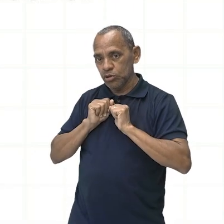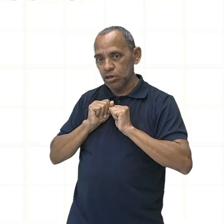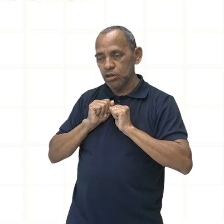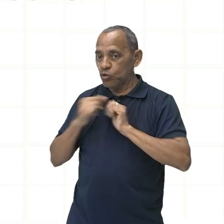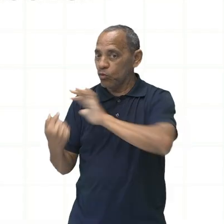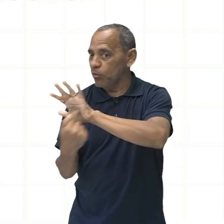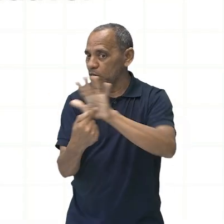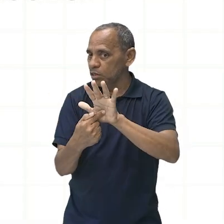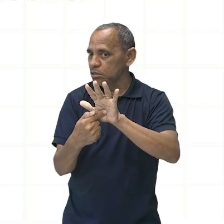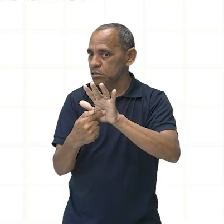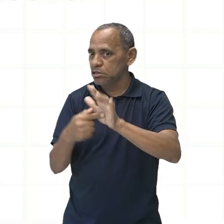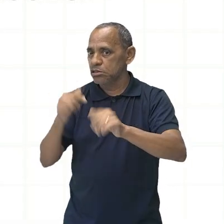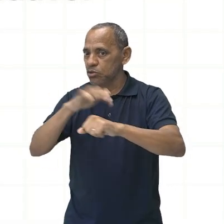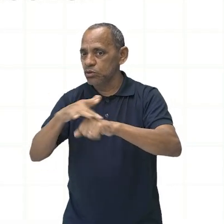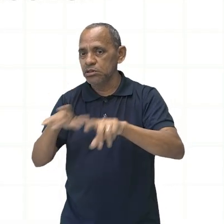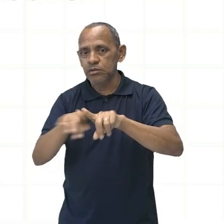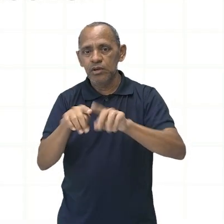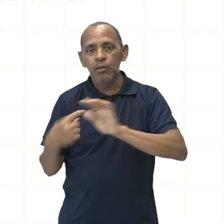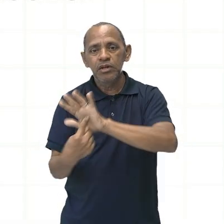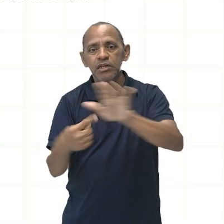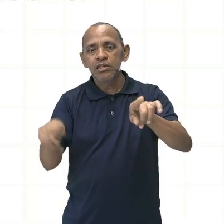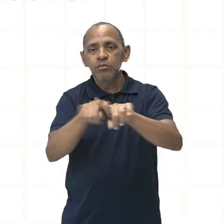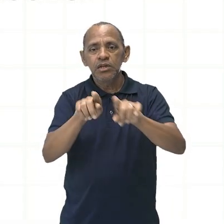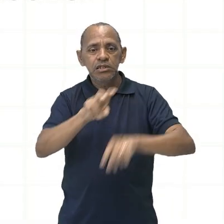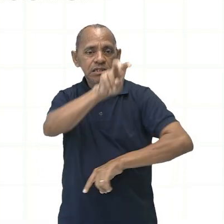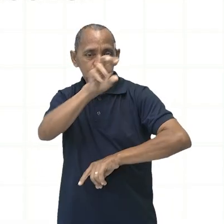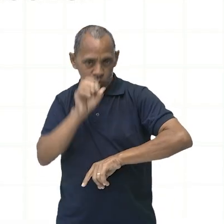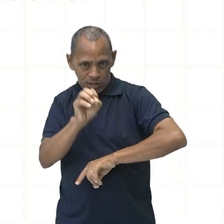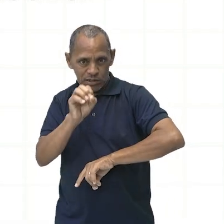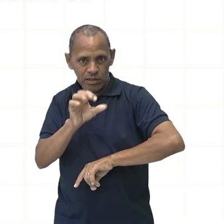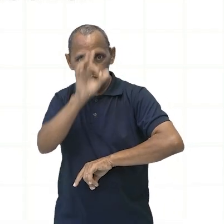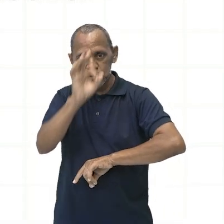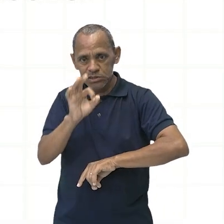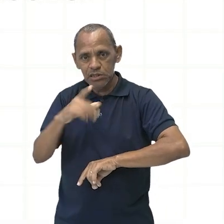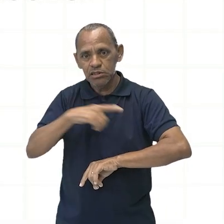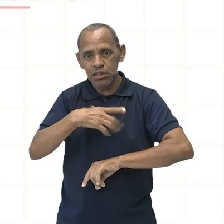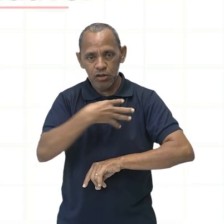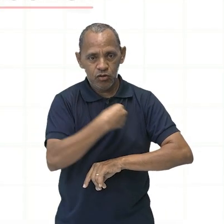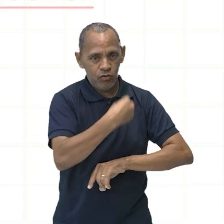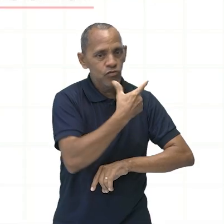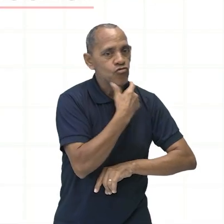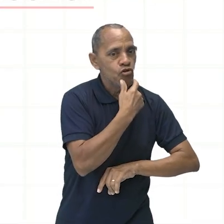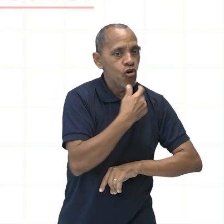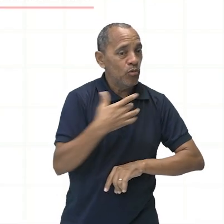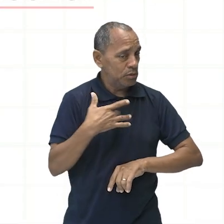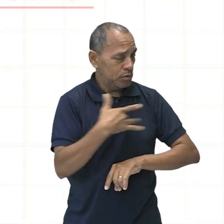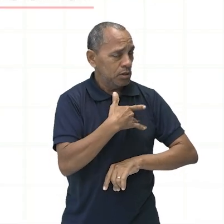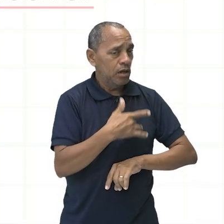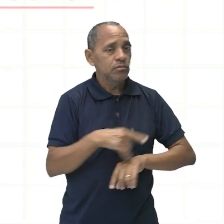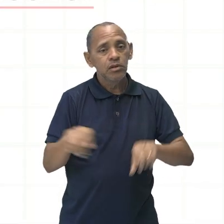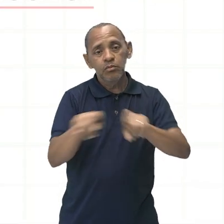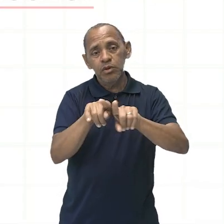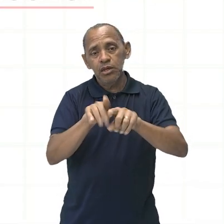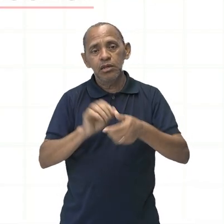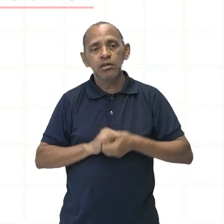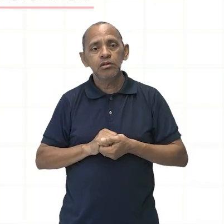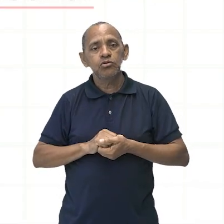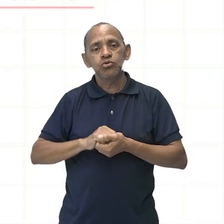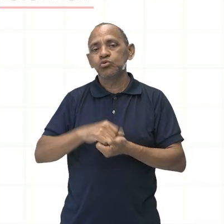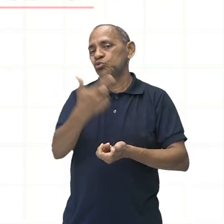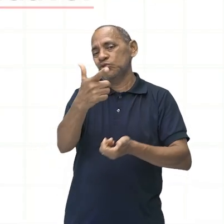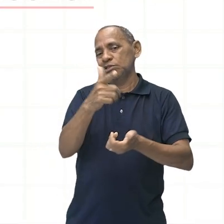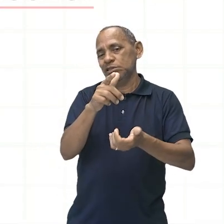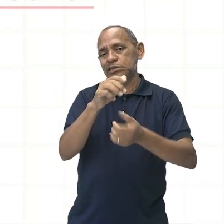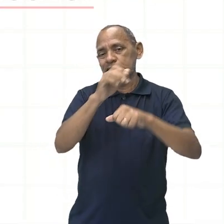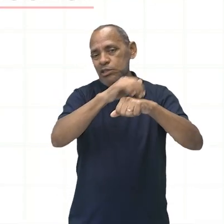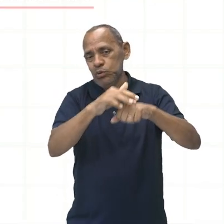a doença. Apresenta também 50% de chance de ter um filho homem saudável, ou seja, com ausência dessa